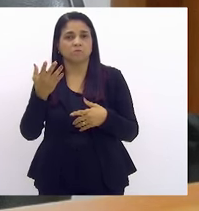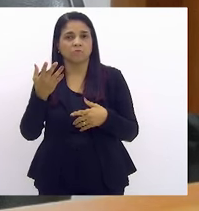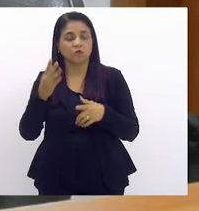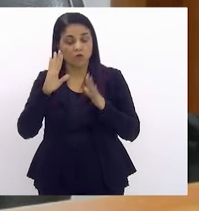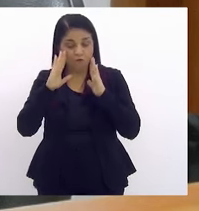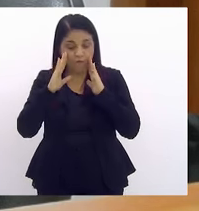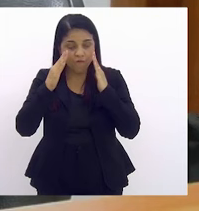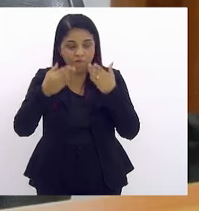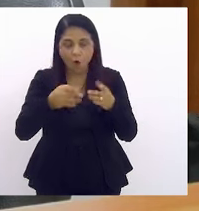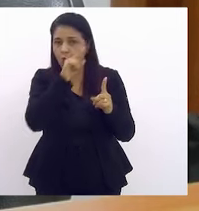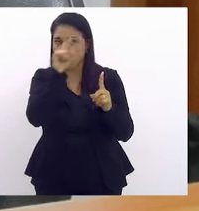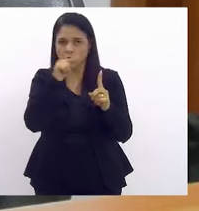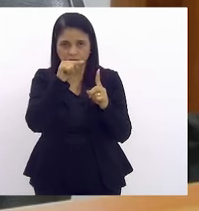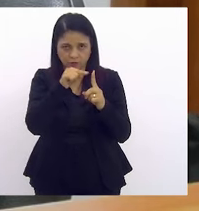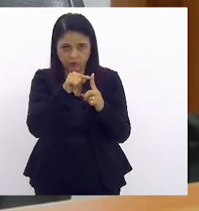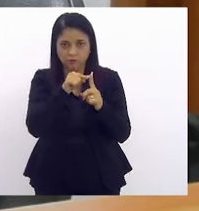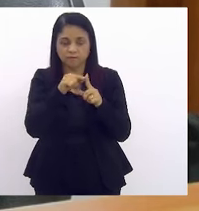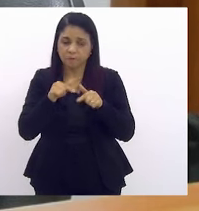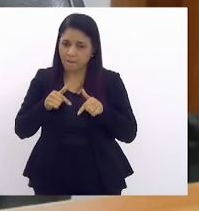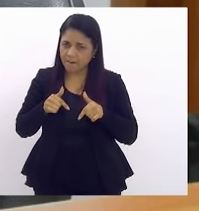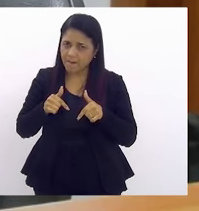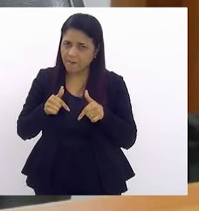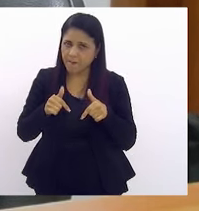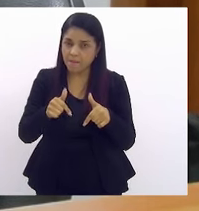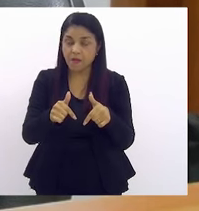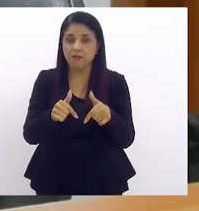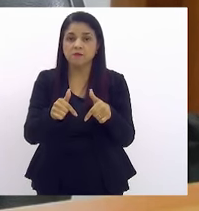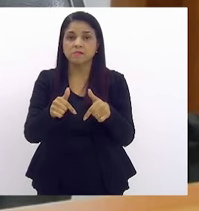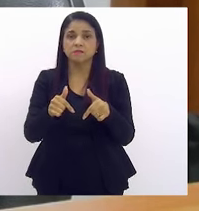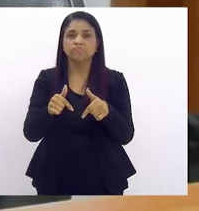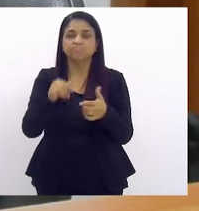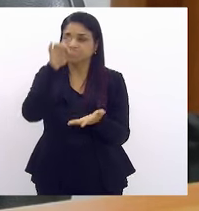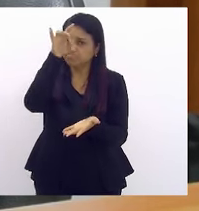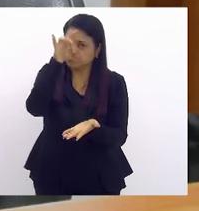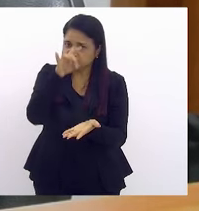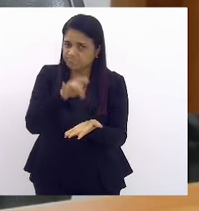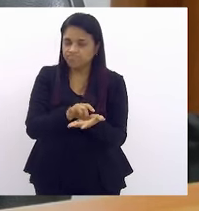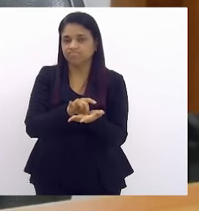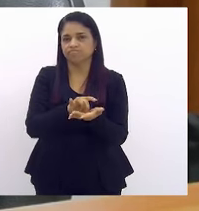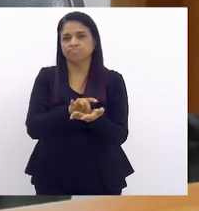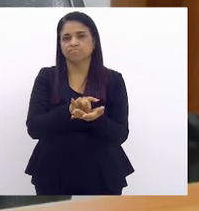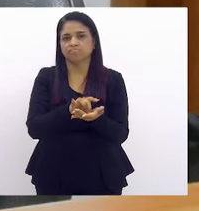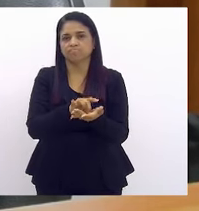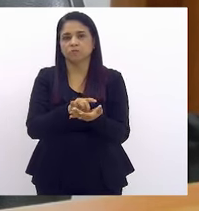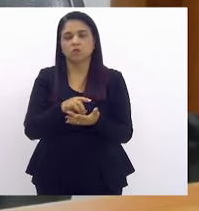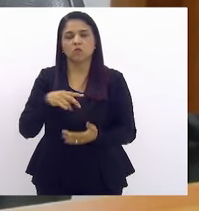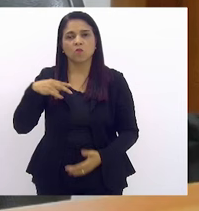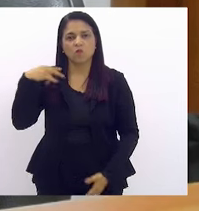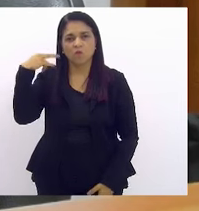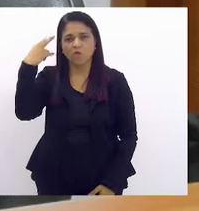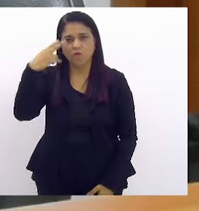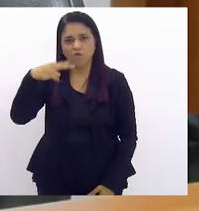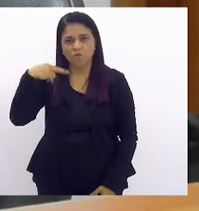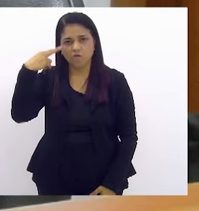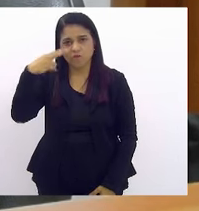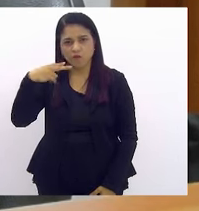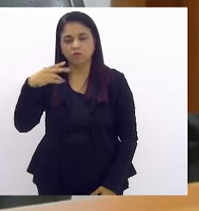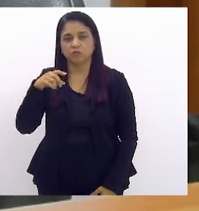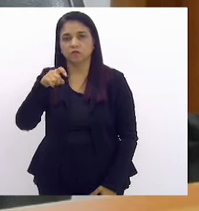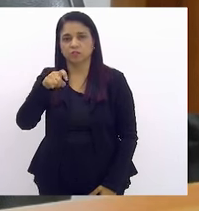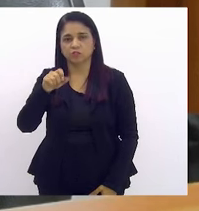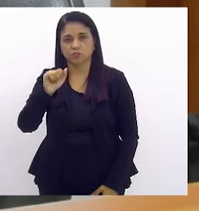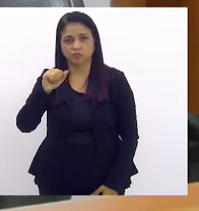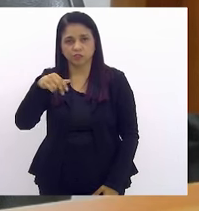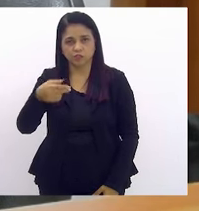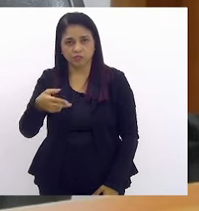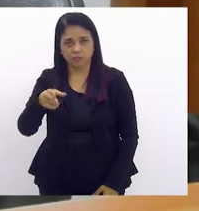foco e se debruçar nele, porque, de fato, como o vereador Xande bem